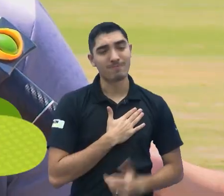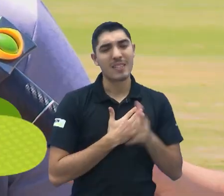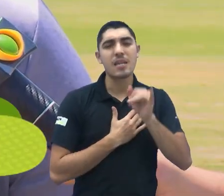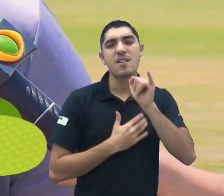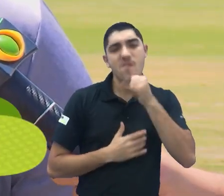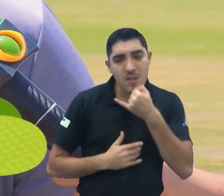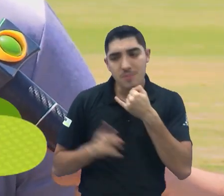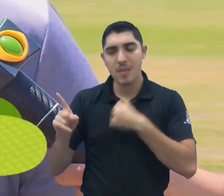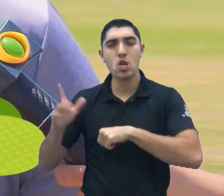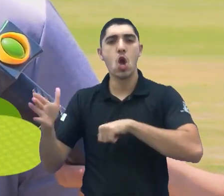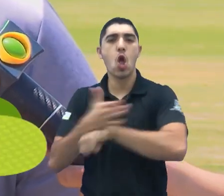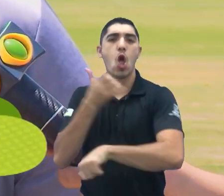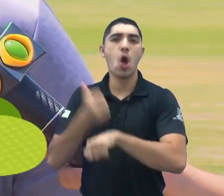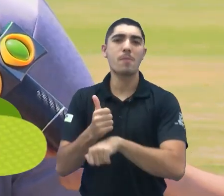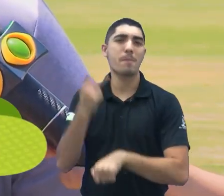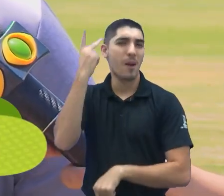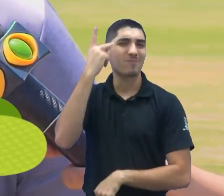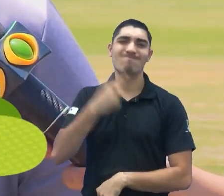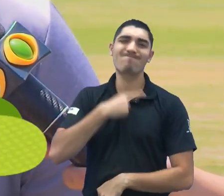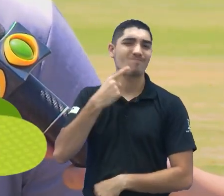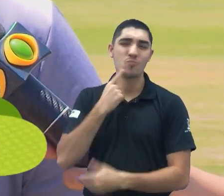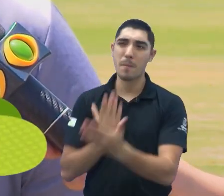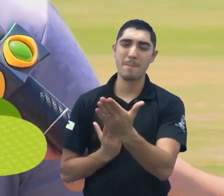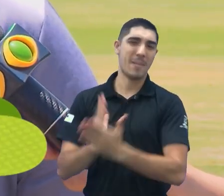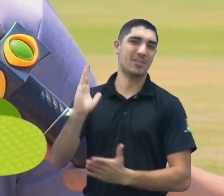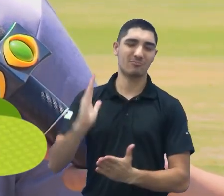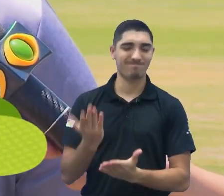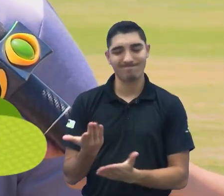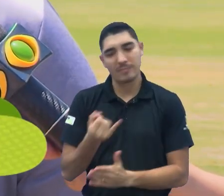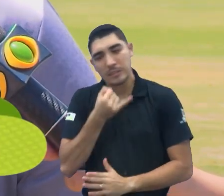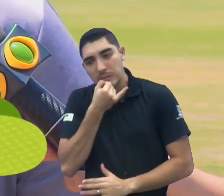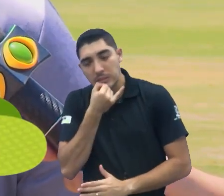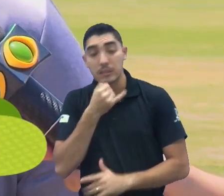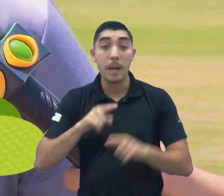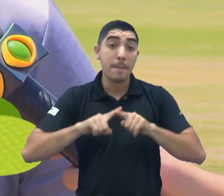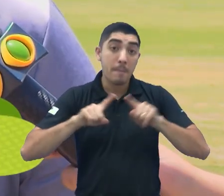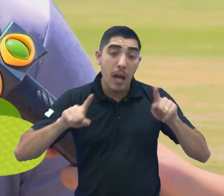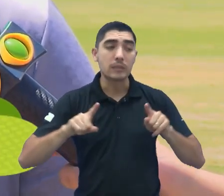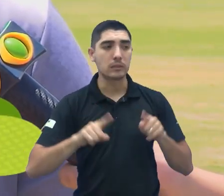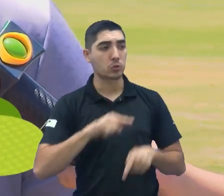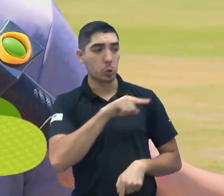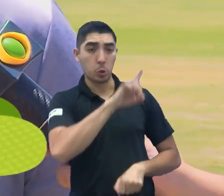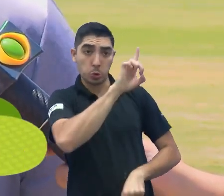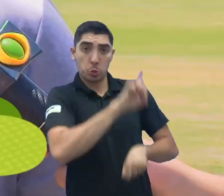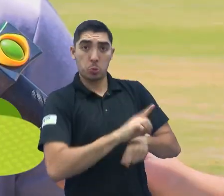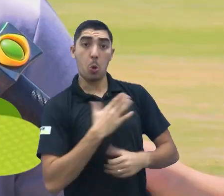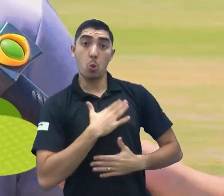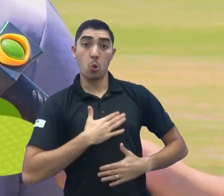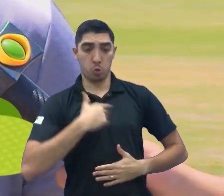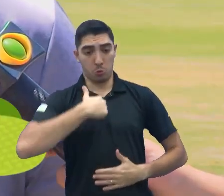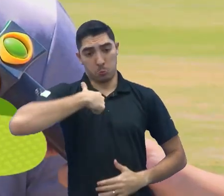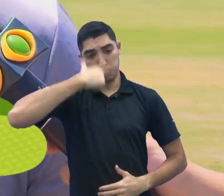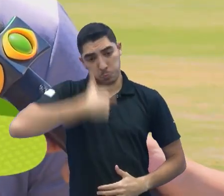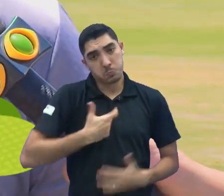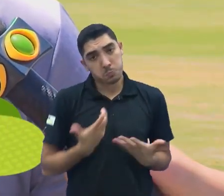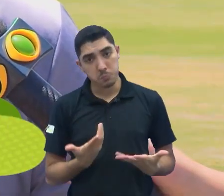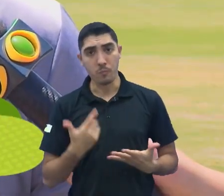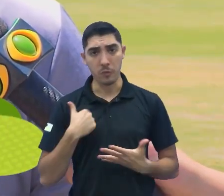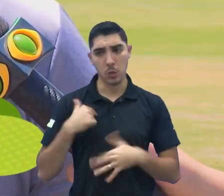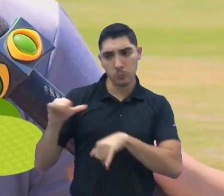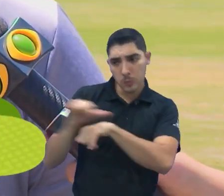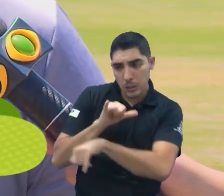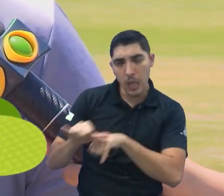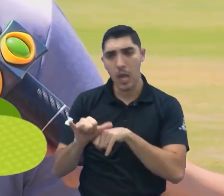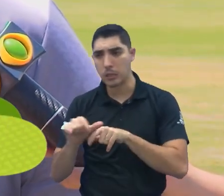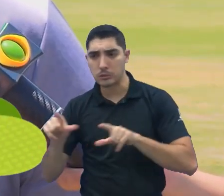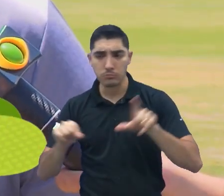que era conquistar uma vaga nacional. E o clube entendeu que o trabalho foi bem feito, né? Não analisou só os resultados. A gente ficou feliz com